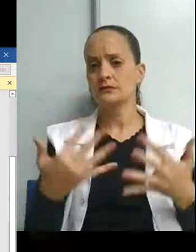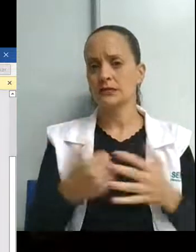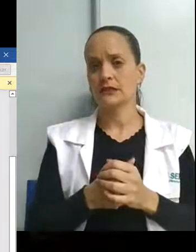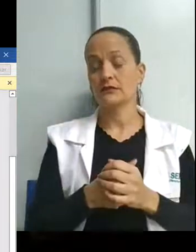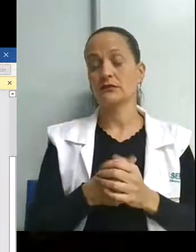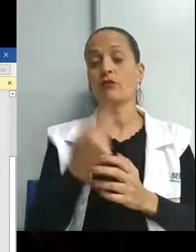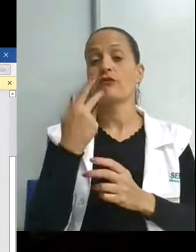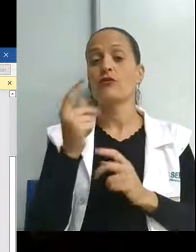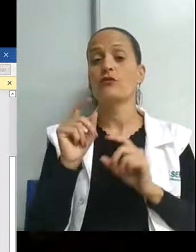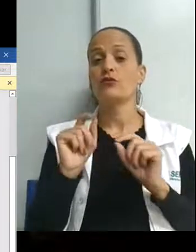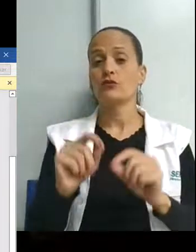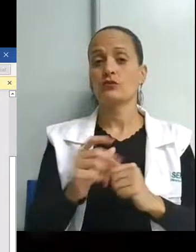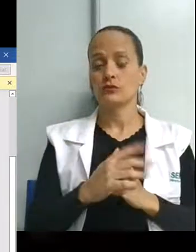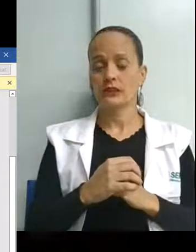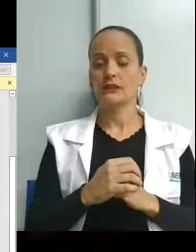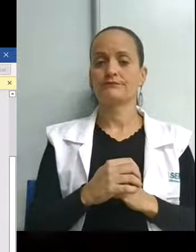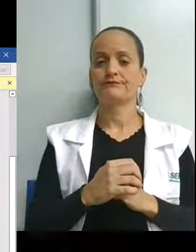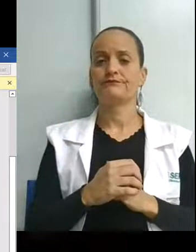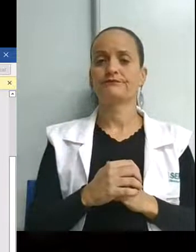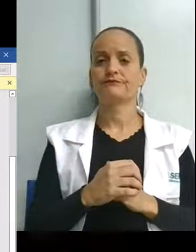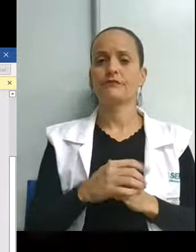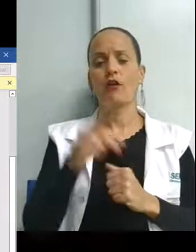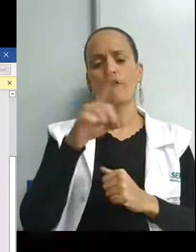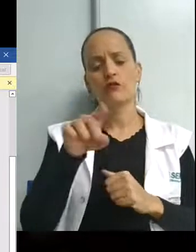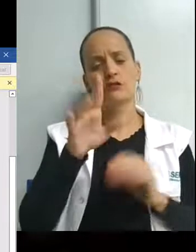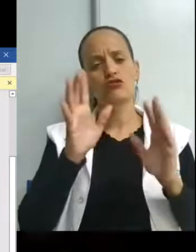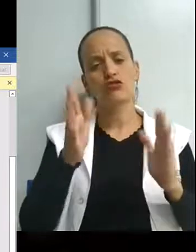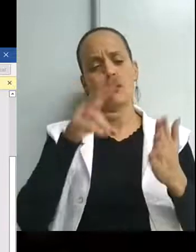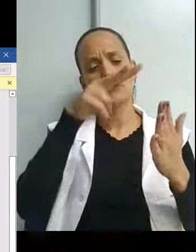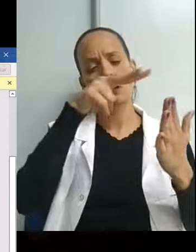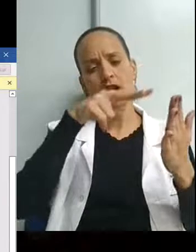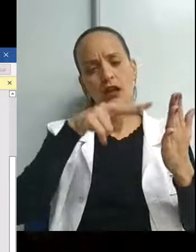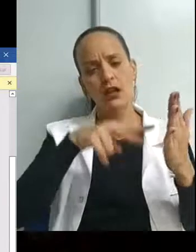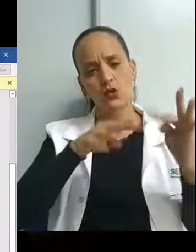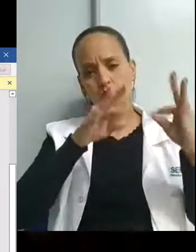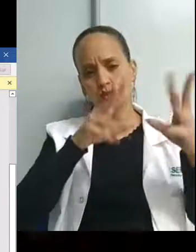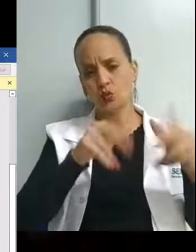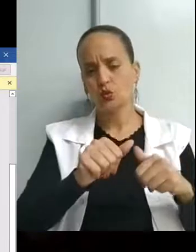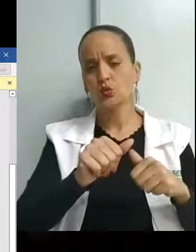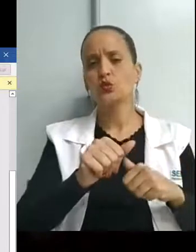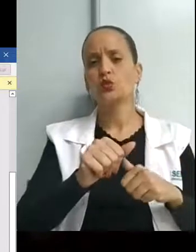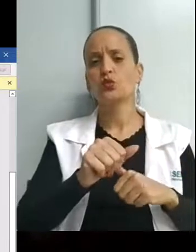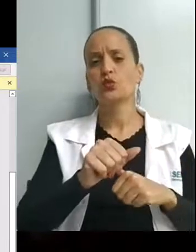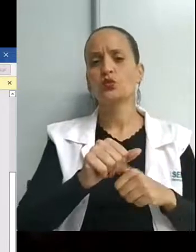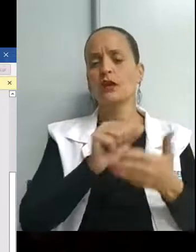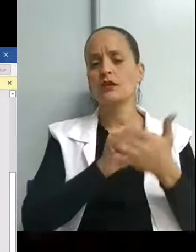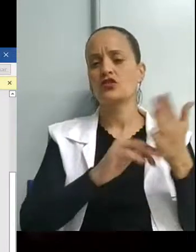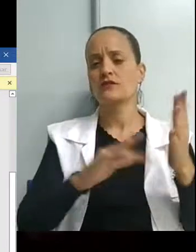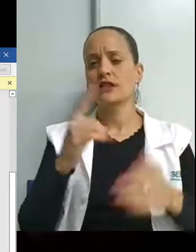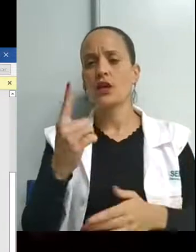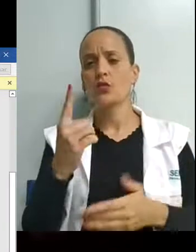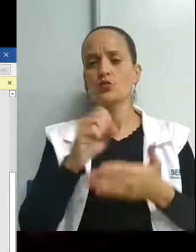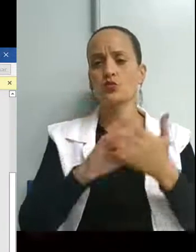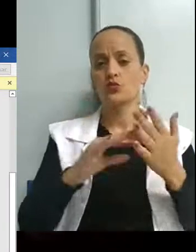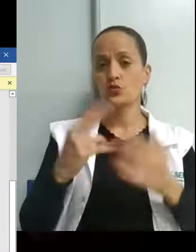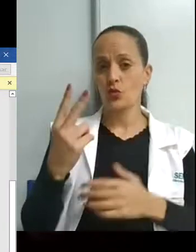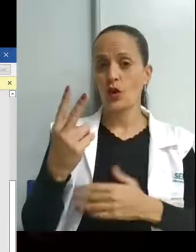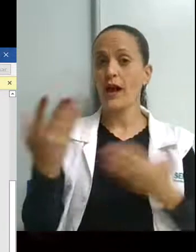você finalizou, né, os estudos, né, da SAP 1 e da SAP 2, agora a gente vai fazer a SAP 3,